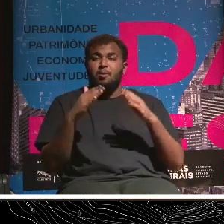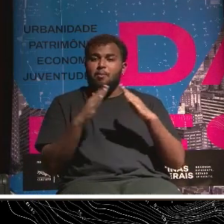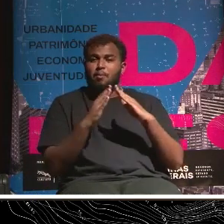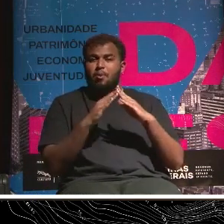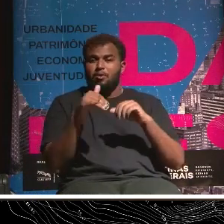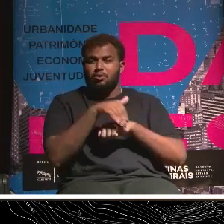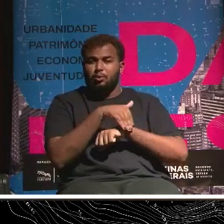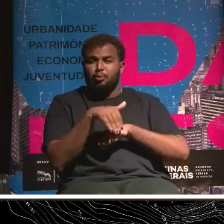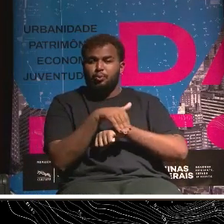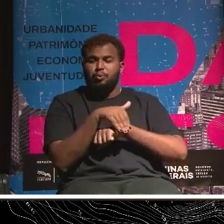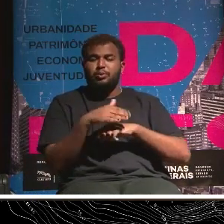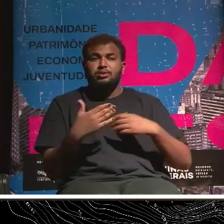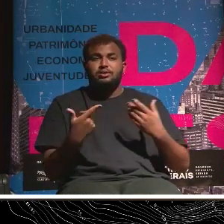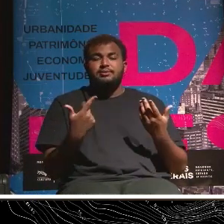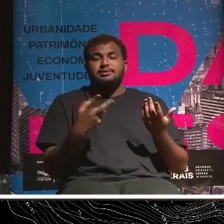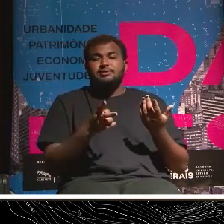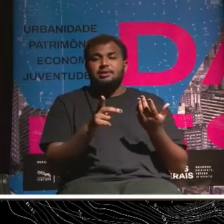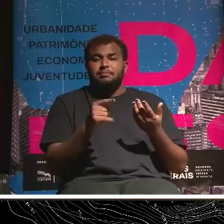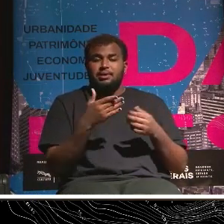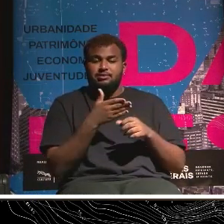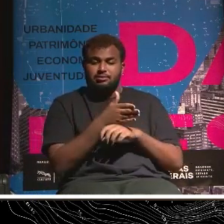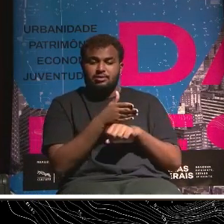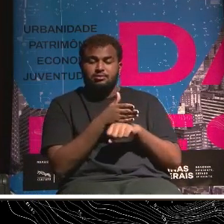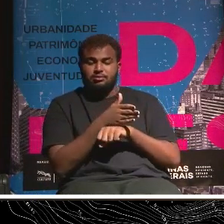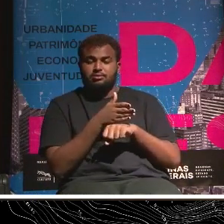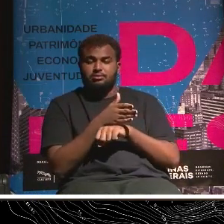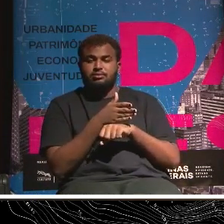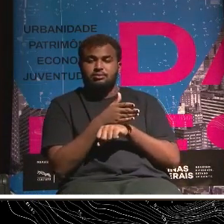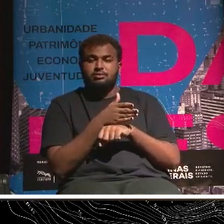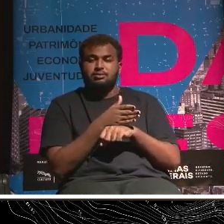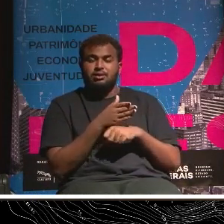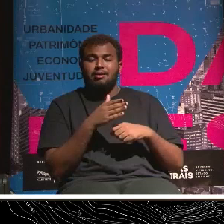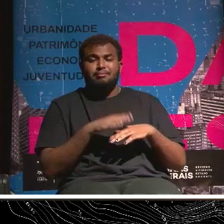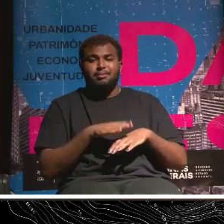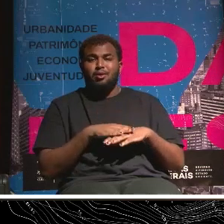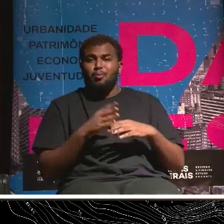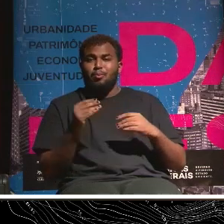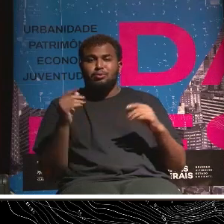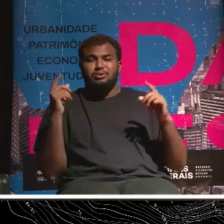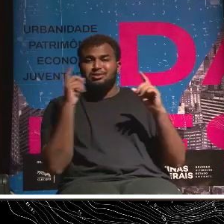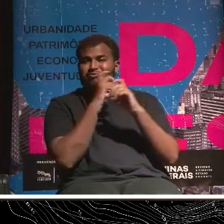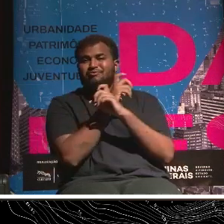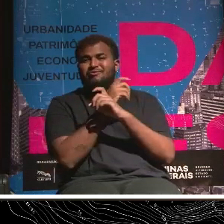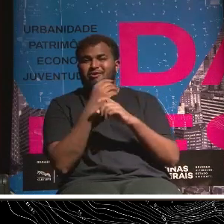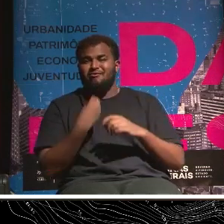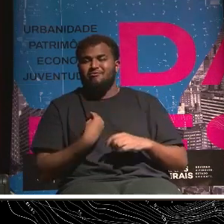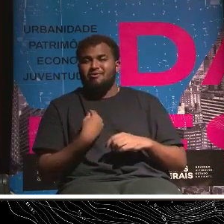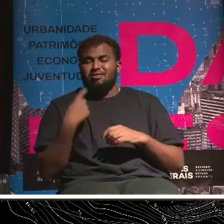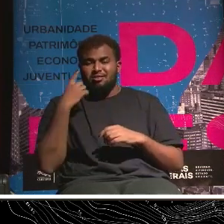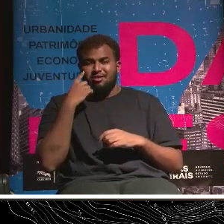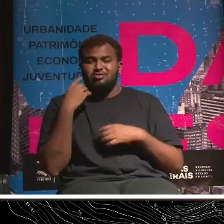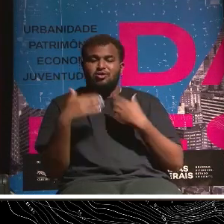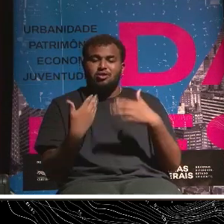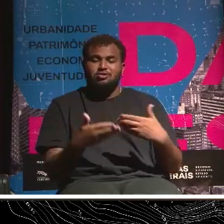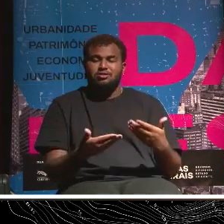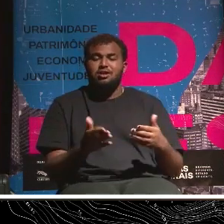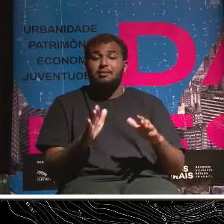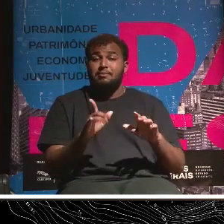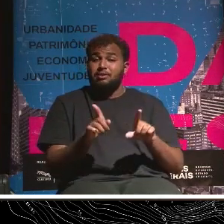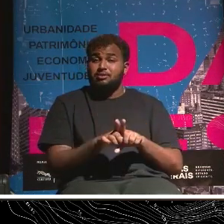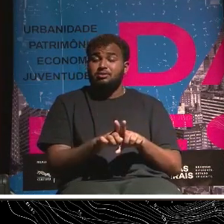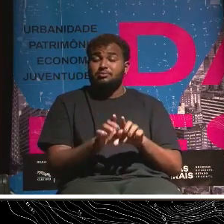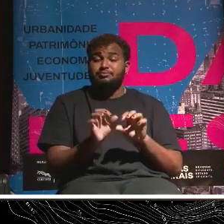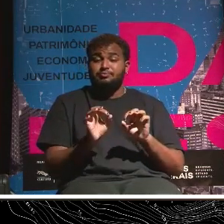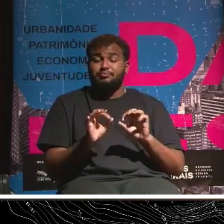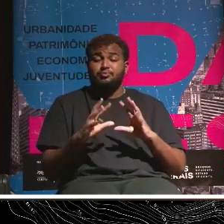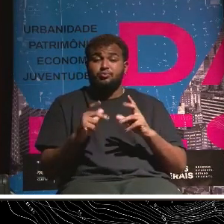questão que a gente fala assim, para acessar os equipamentos culturais, essas pessoas têm vários desafios na sua vida cotidiana, mas não só elas, né? Eu acho que todo